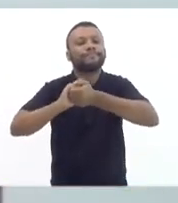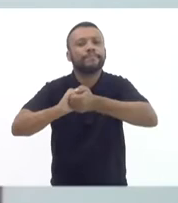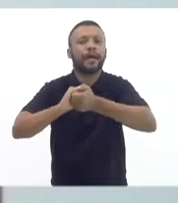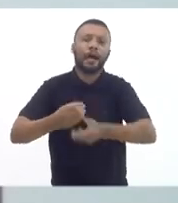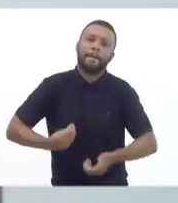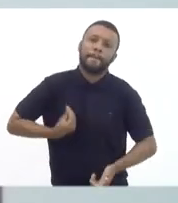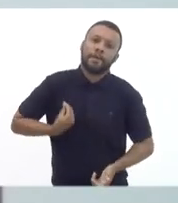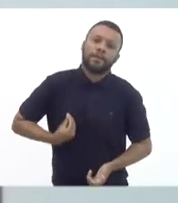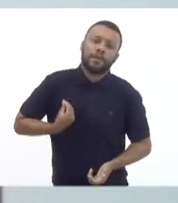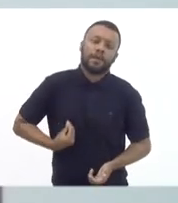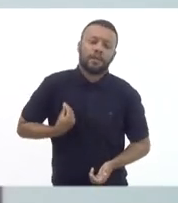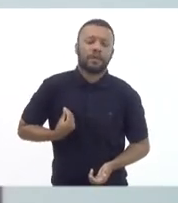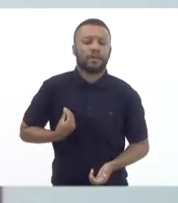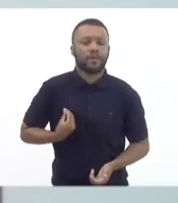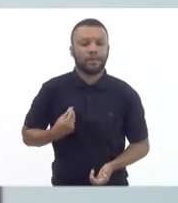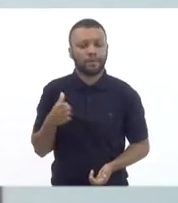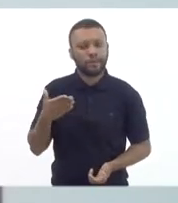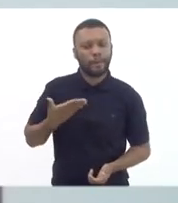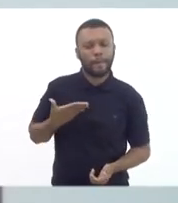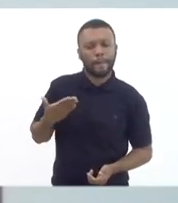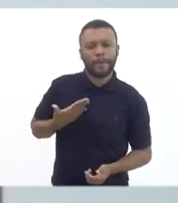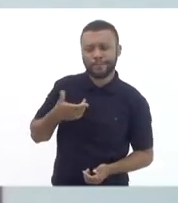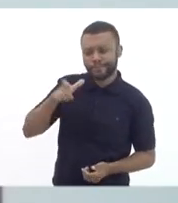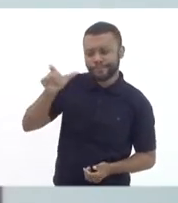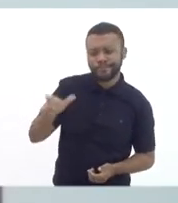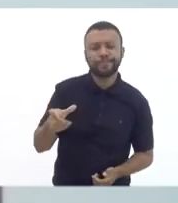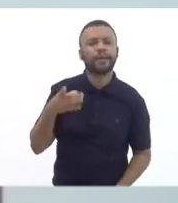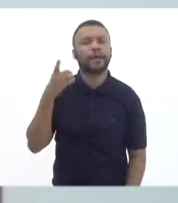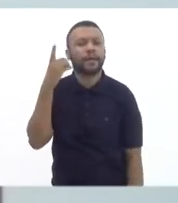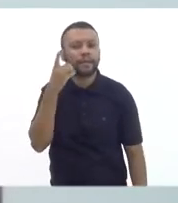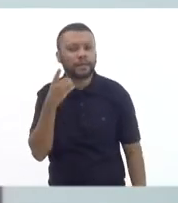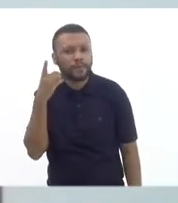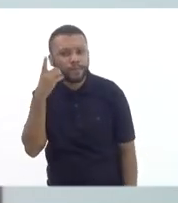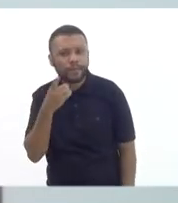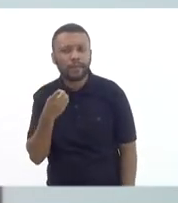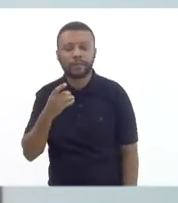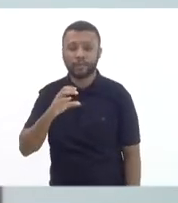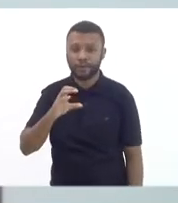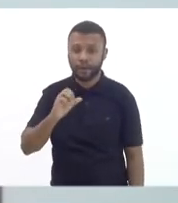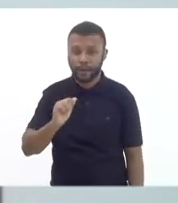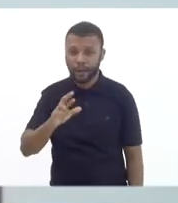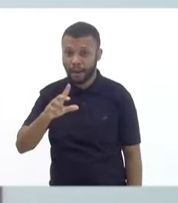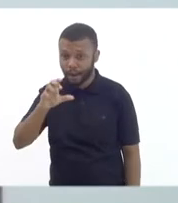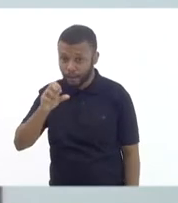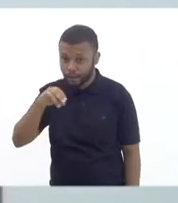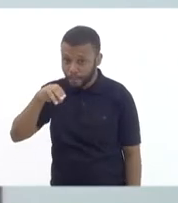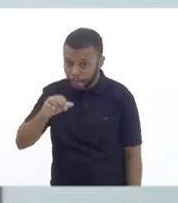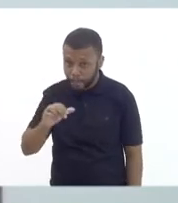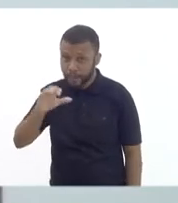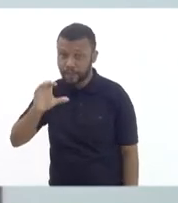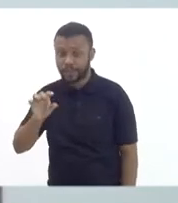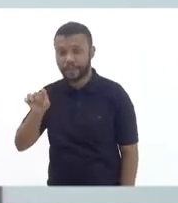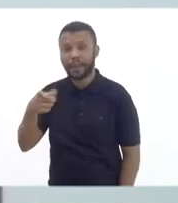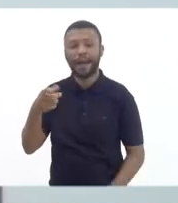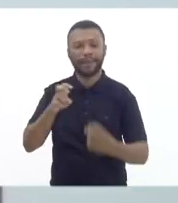amigo, querido deputado Carlos Mink, que vejo aqui virtualmente,